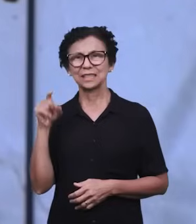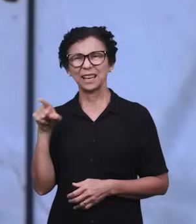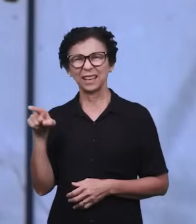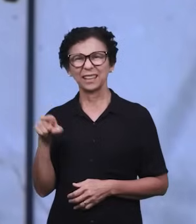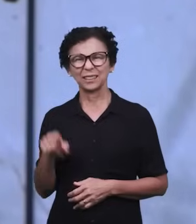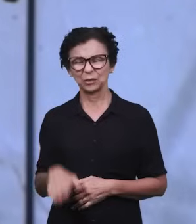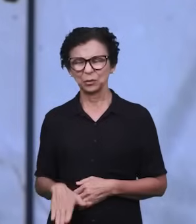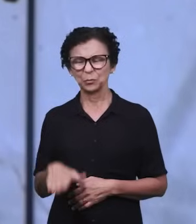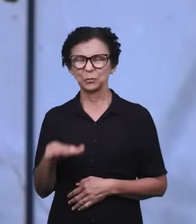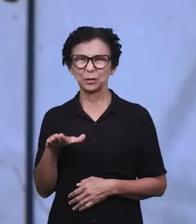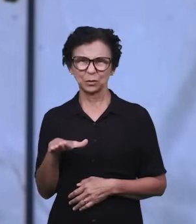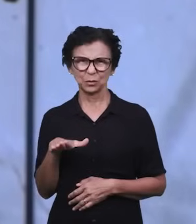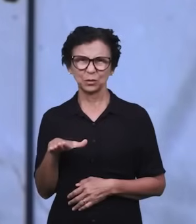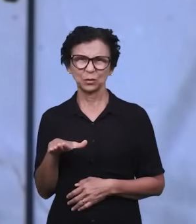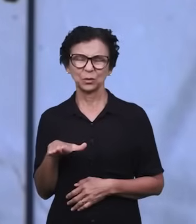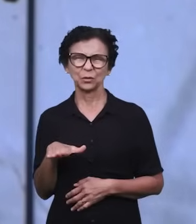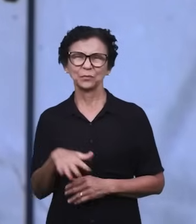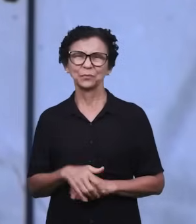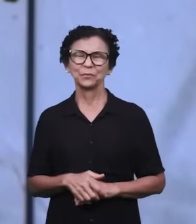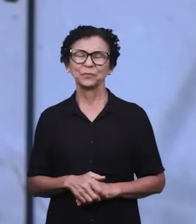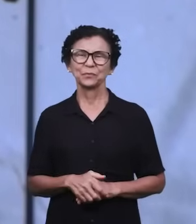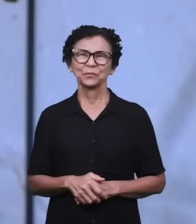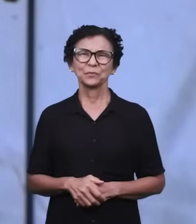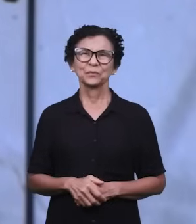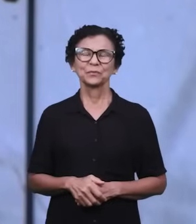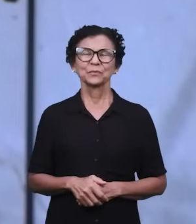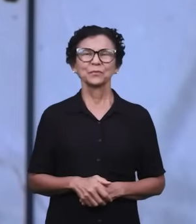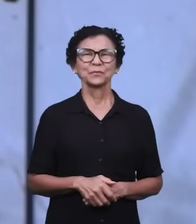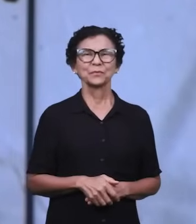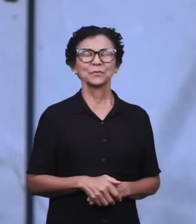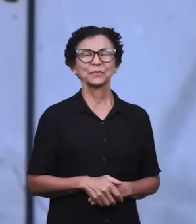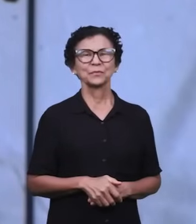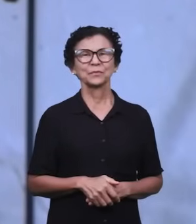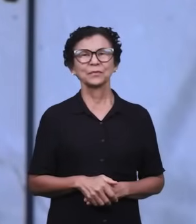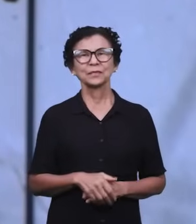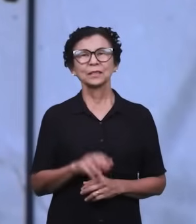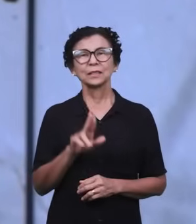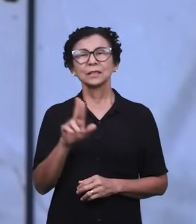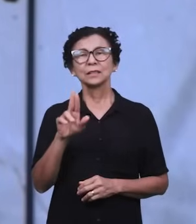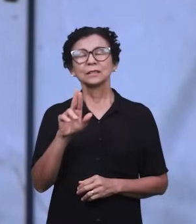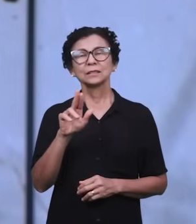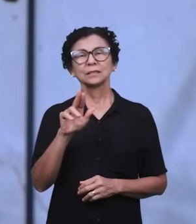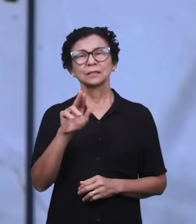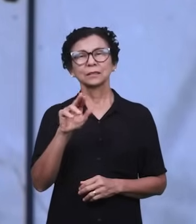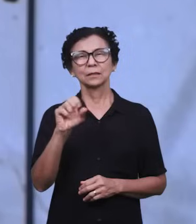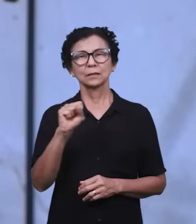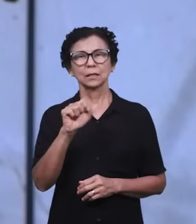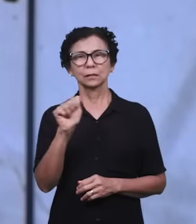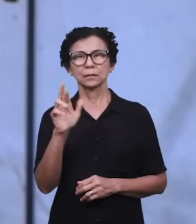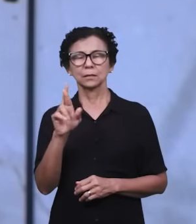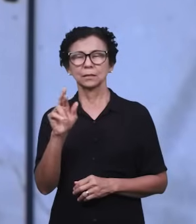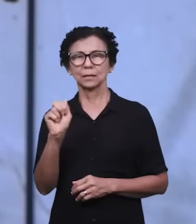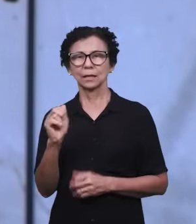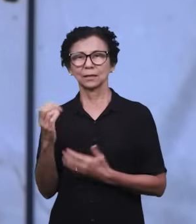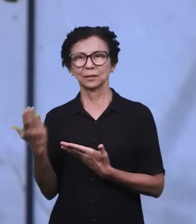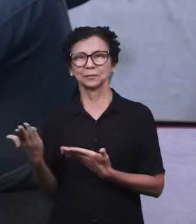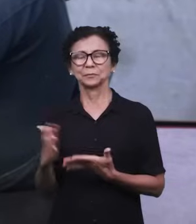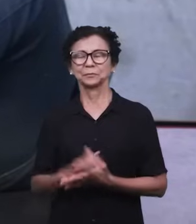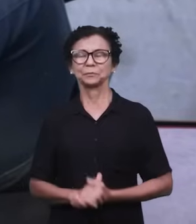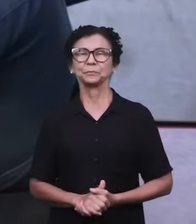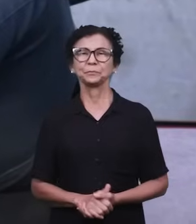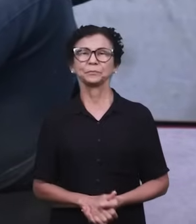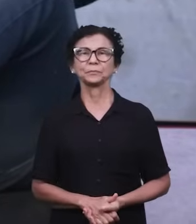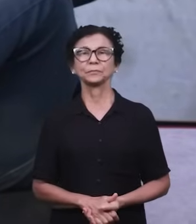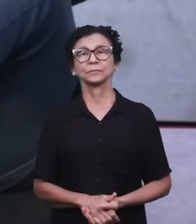adolescente, mas começou com criança, a Sara, e nós vamos mostrar um pouco do trabalho dela no piano. Amém. Vamos